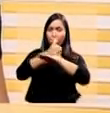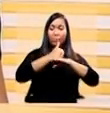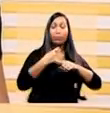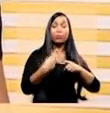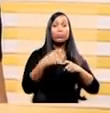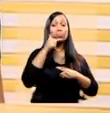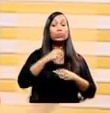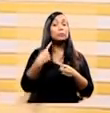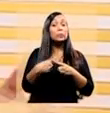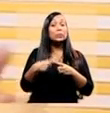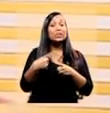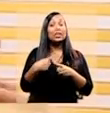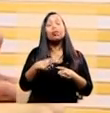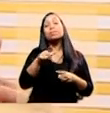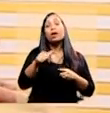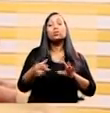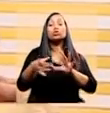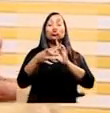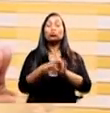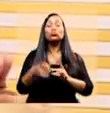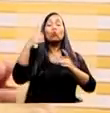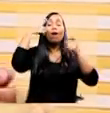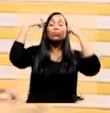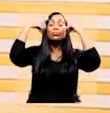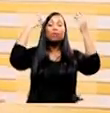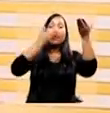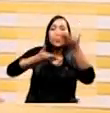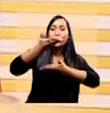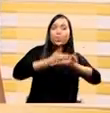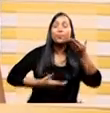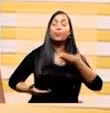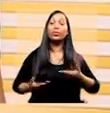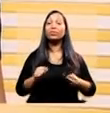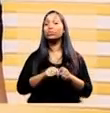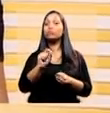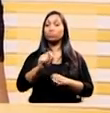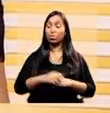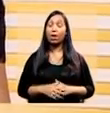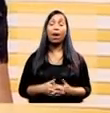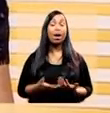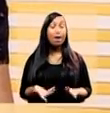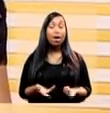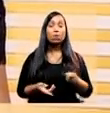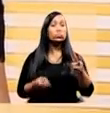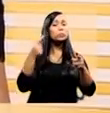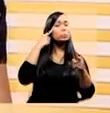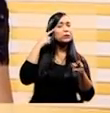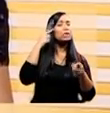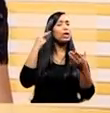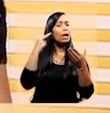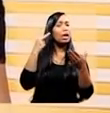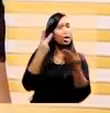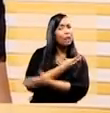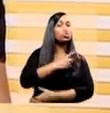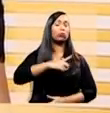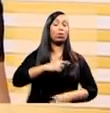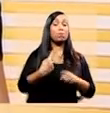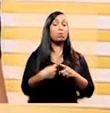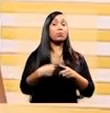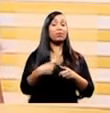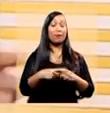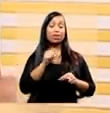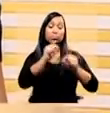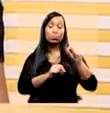profissões, justamente para contrapor as ideias e fazer o seguinte, olha, o que você está pensando é errado